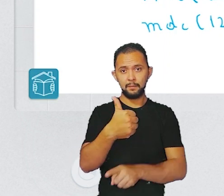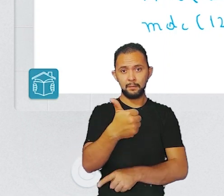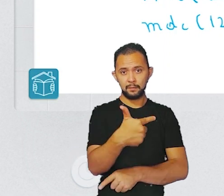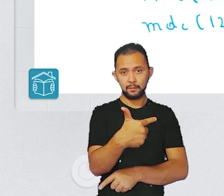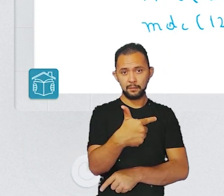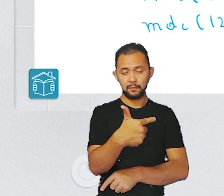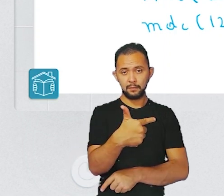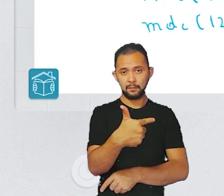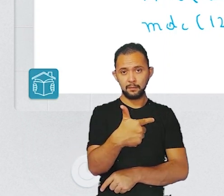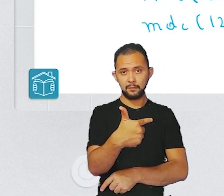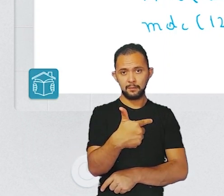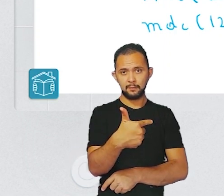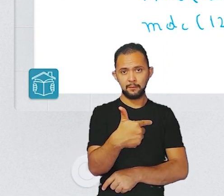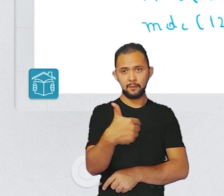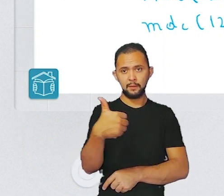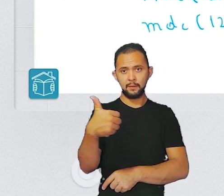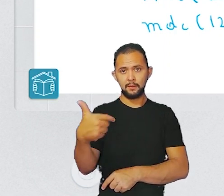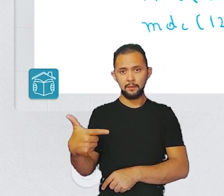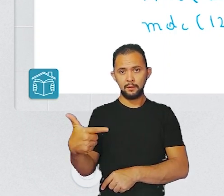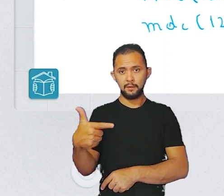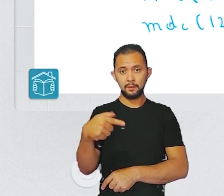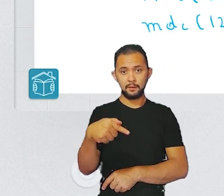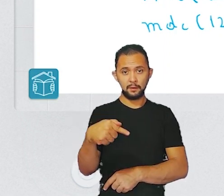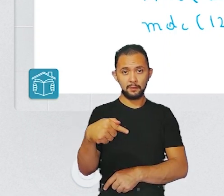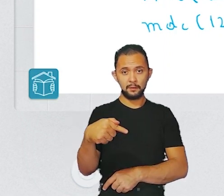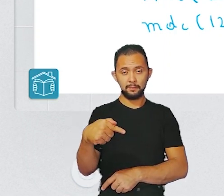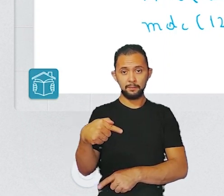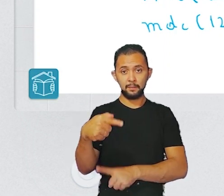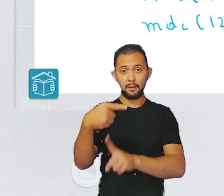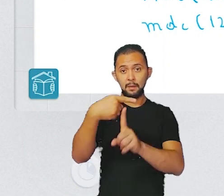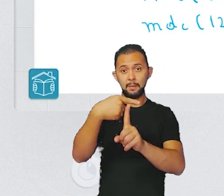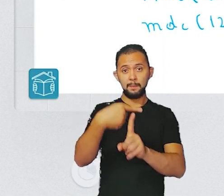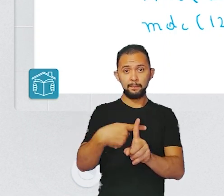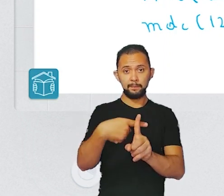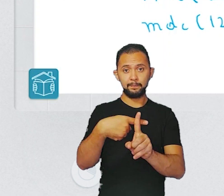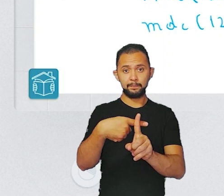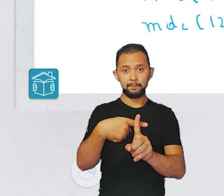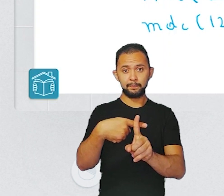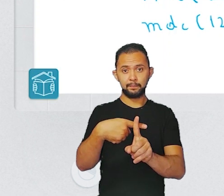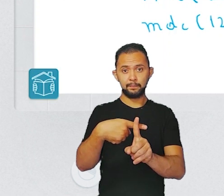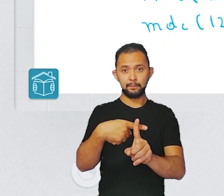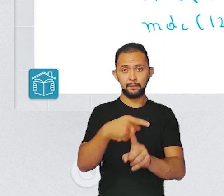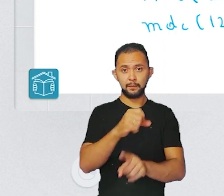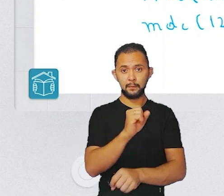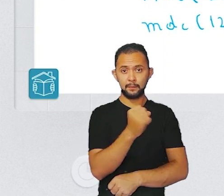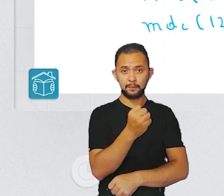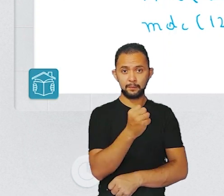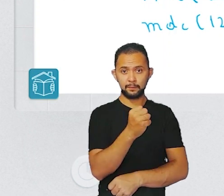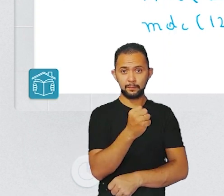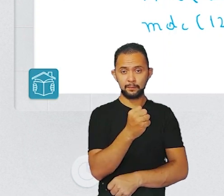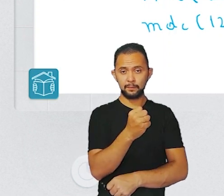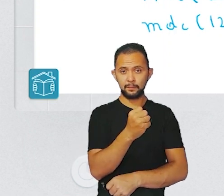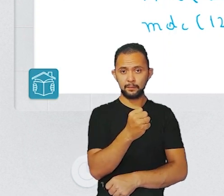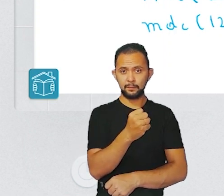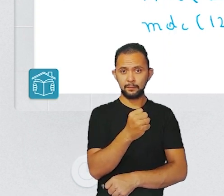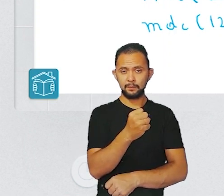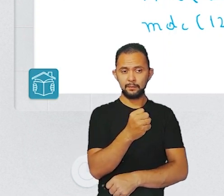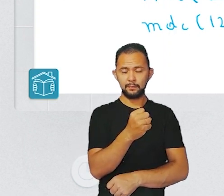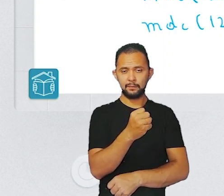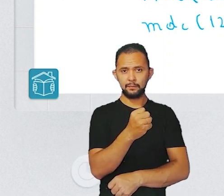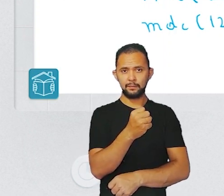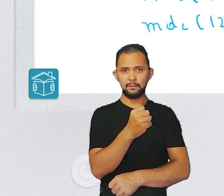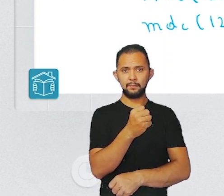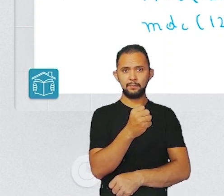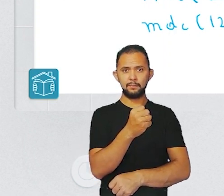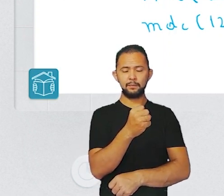12 é igual a 27. E aí, 27 mais 8...